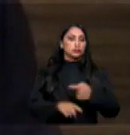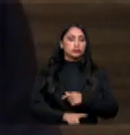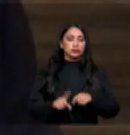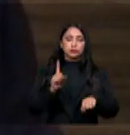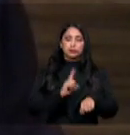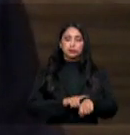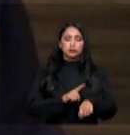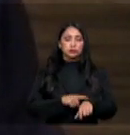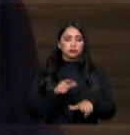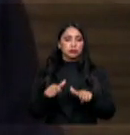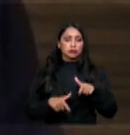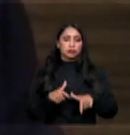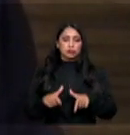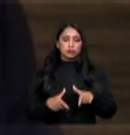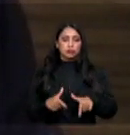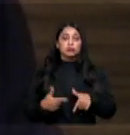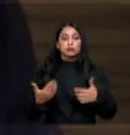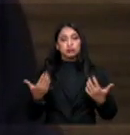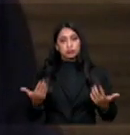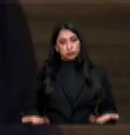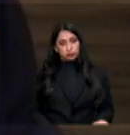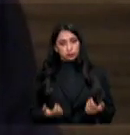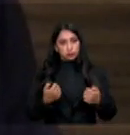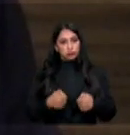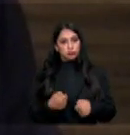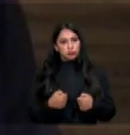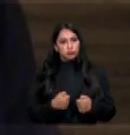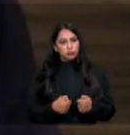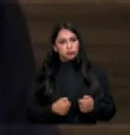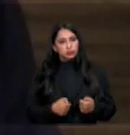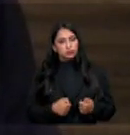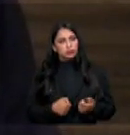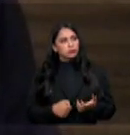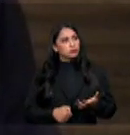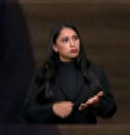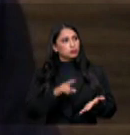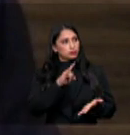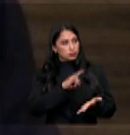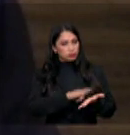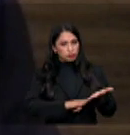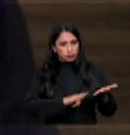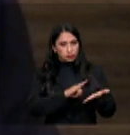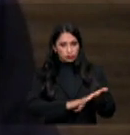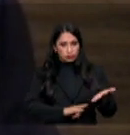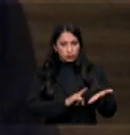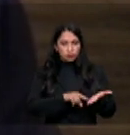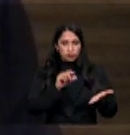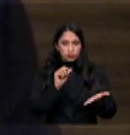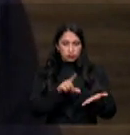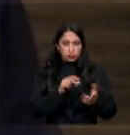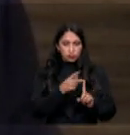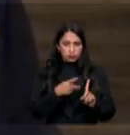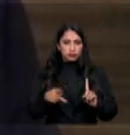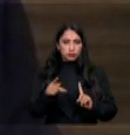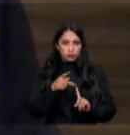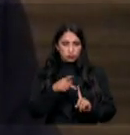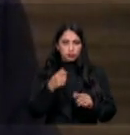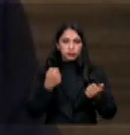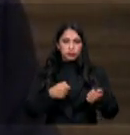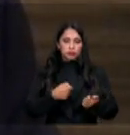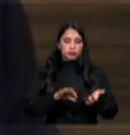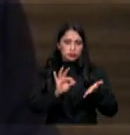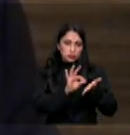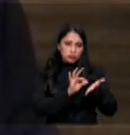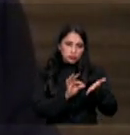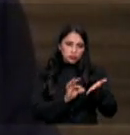de trabalho, devendo tal condição ser anotada na carteira de trabalho e previdência social e no registro